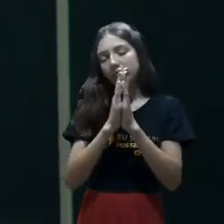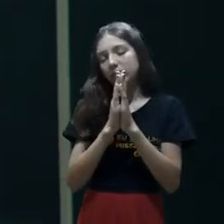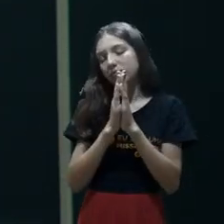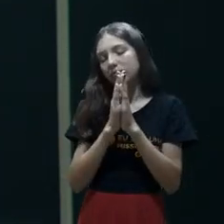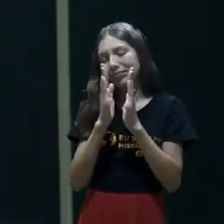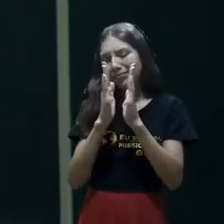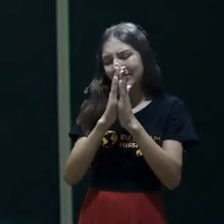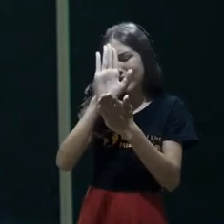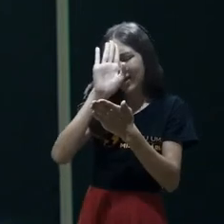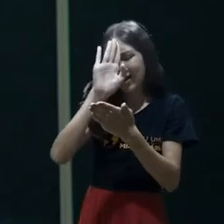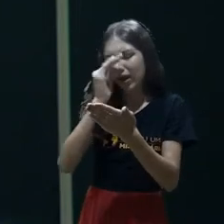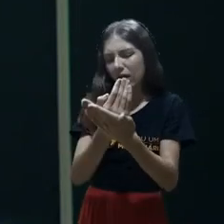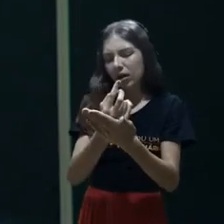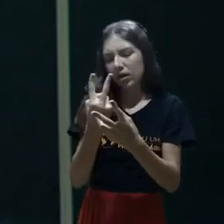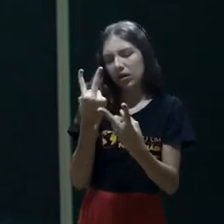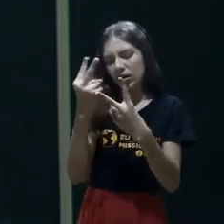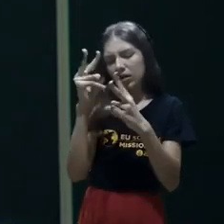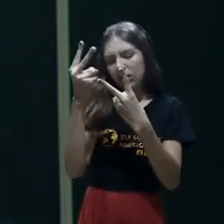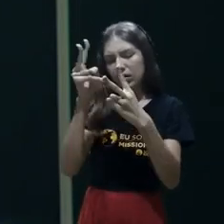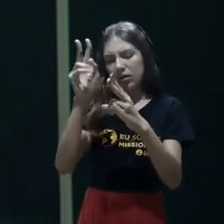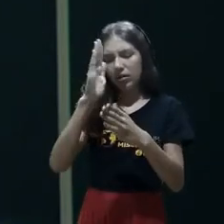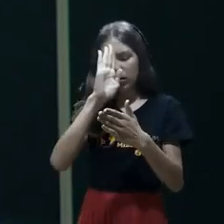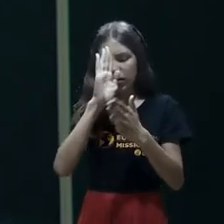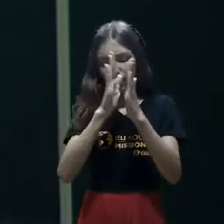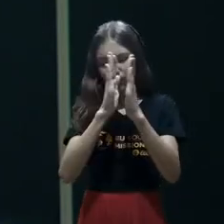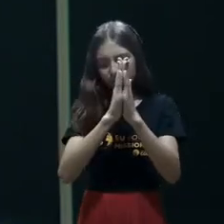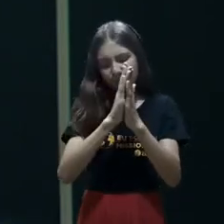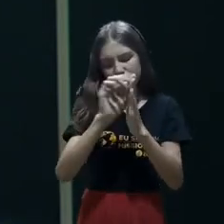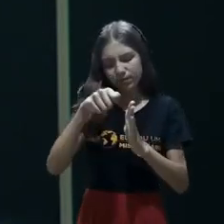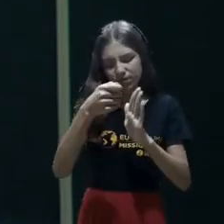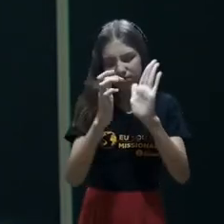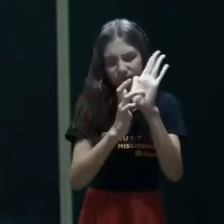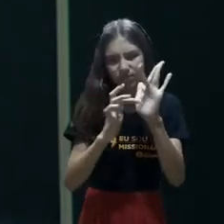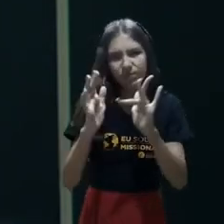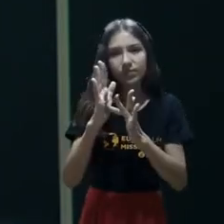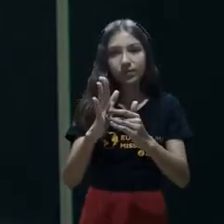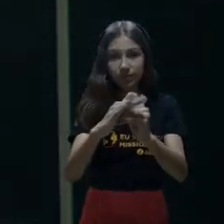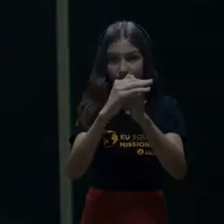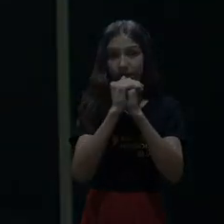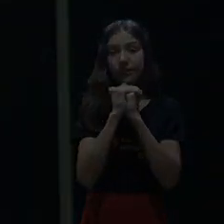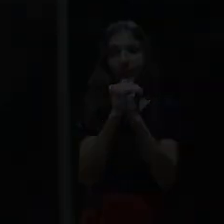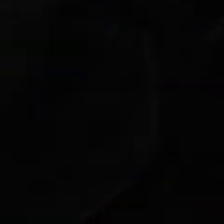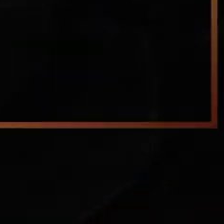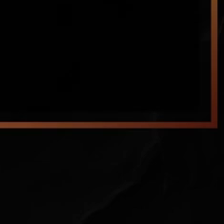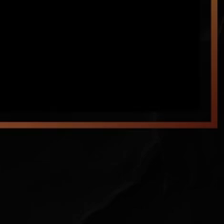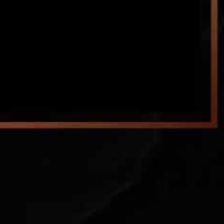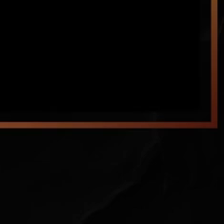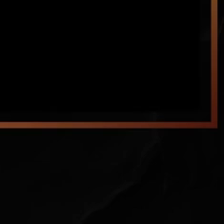nós oramos crendo na vitória, nós oramos no poderoso nome de Jesus, e você pode comigo dizer amém?